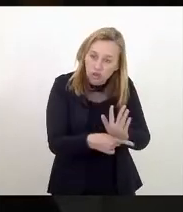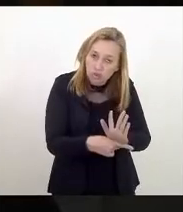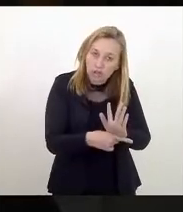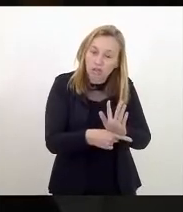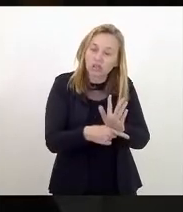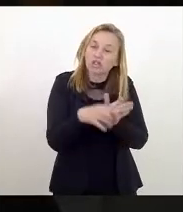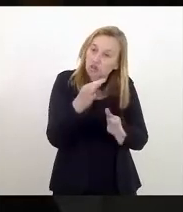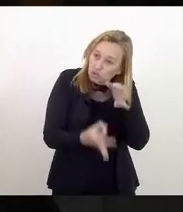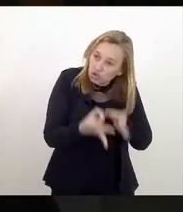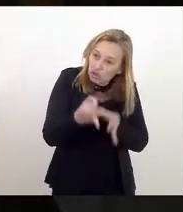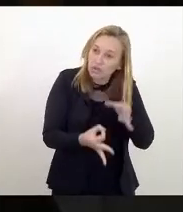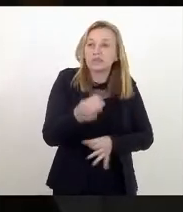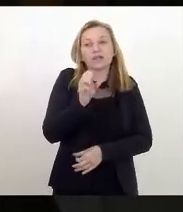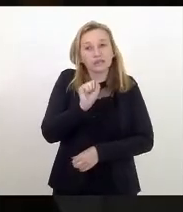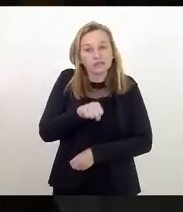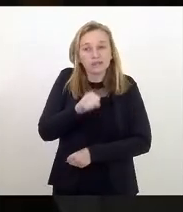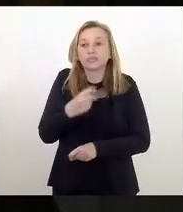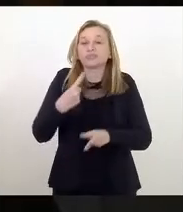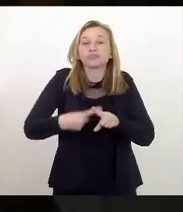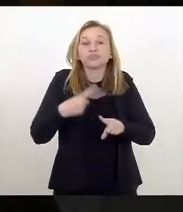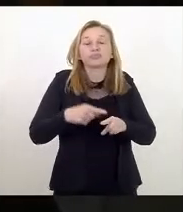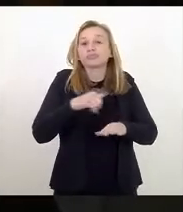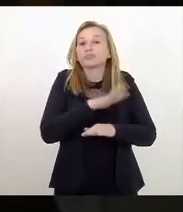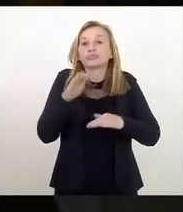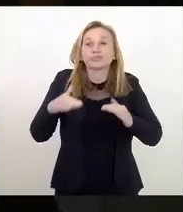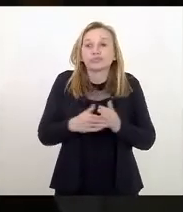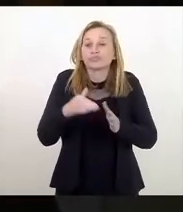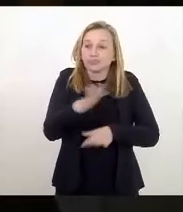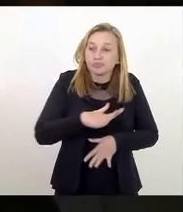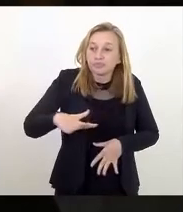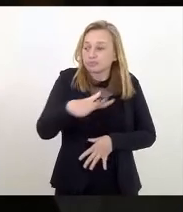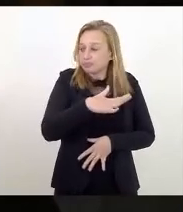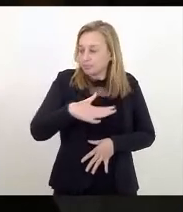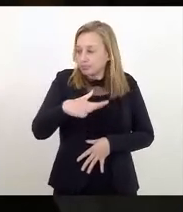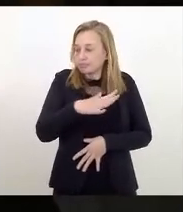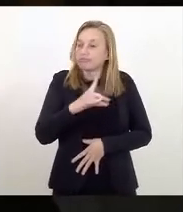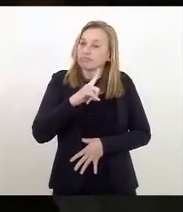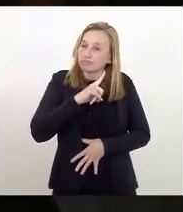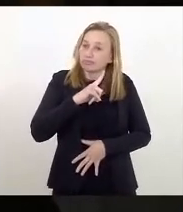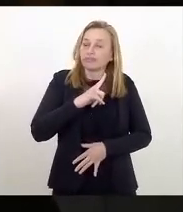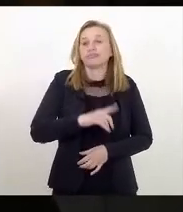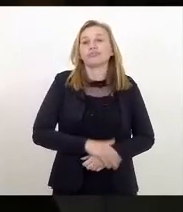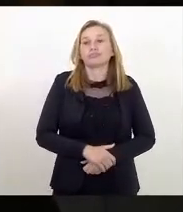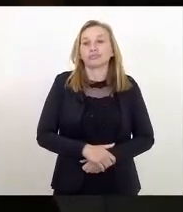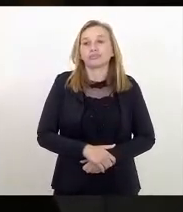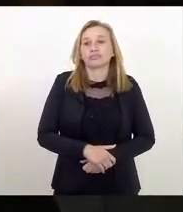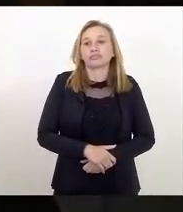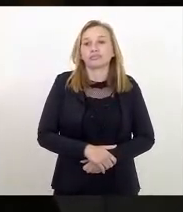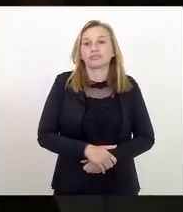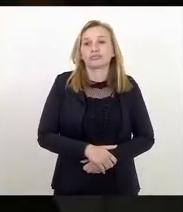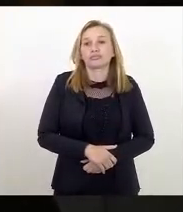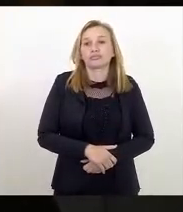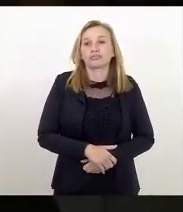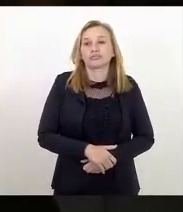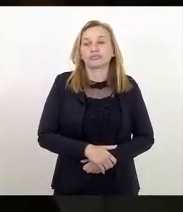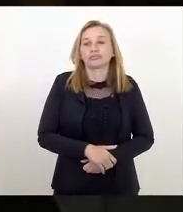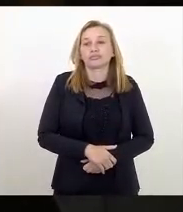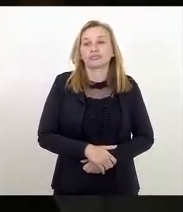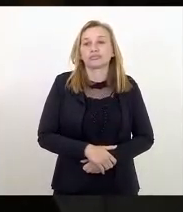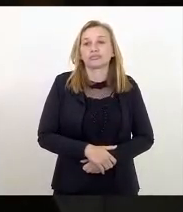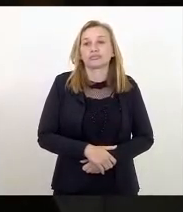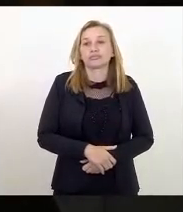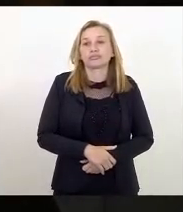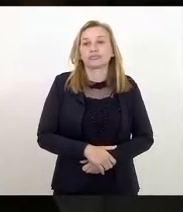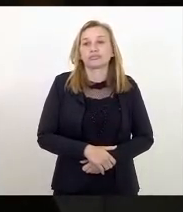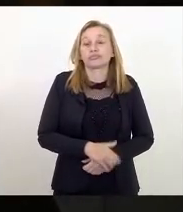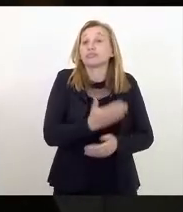feita justiça, por que que todas as áreas tiveram a consideração